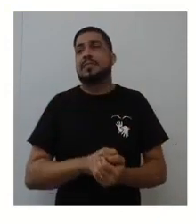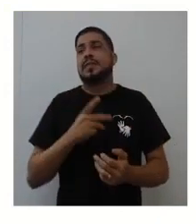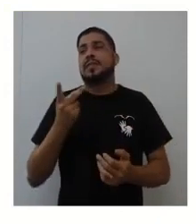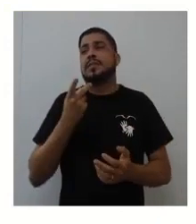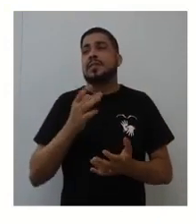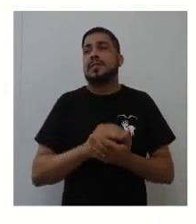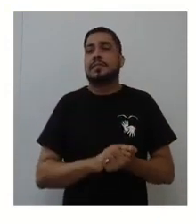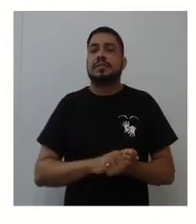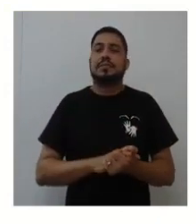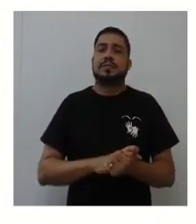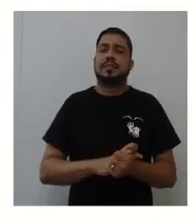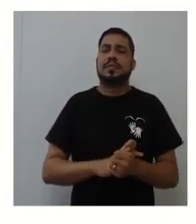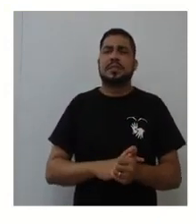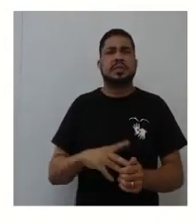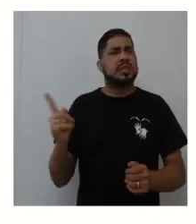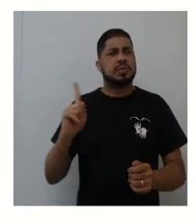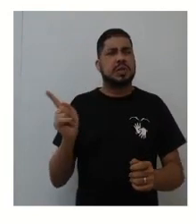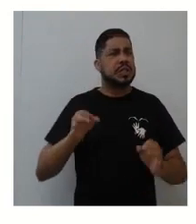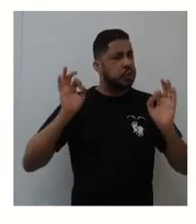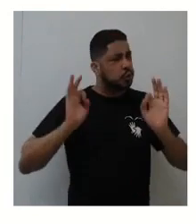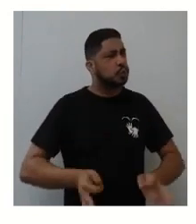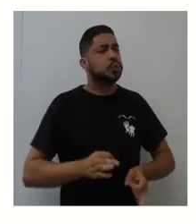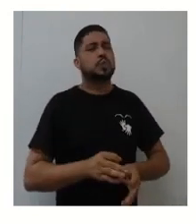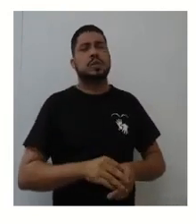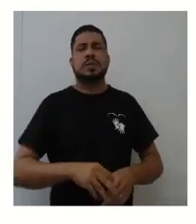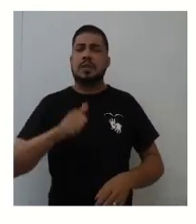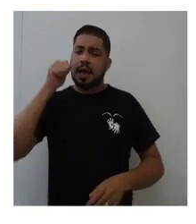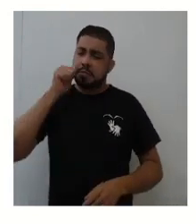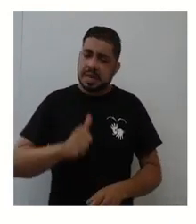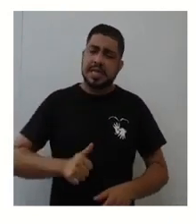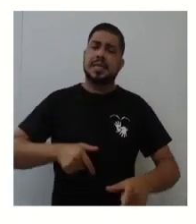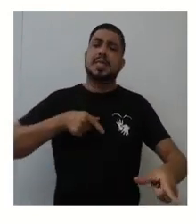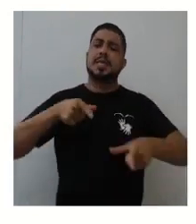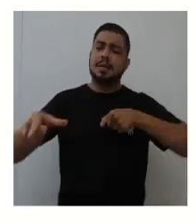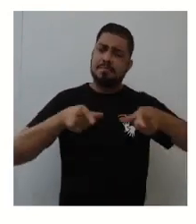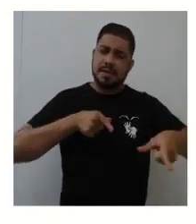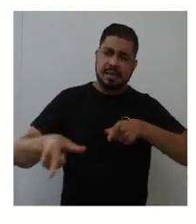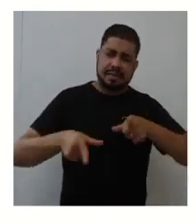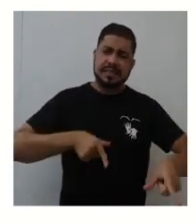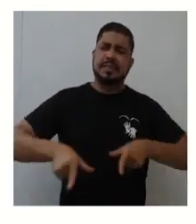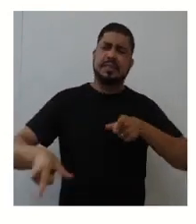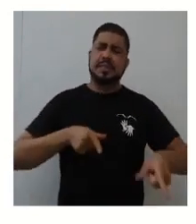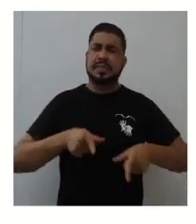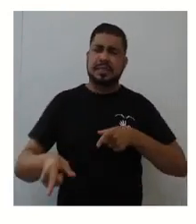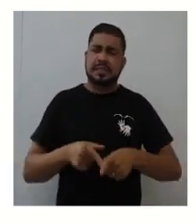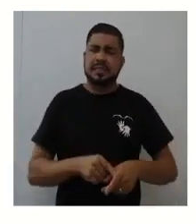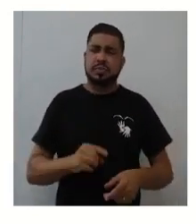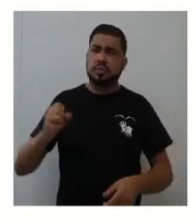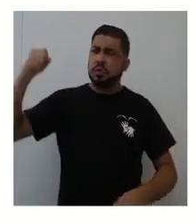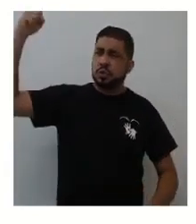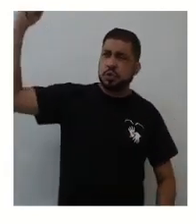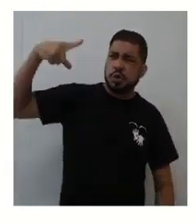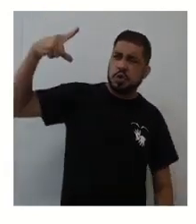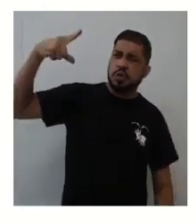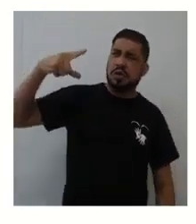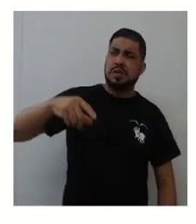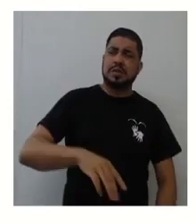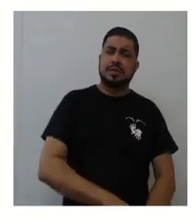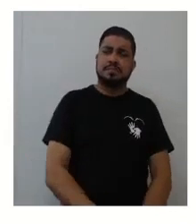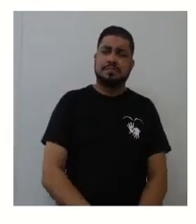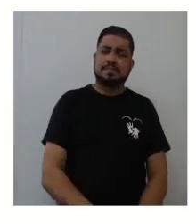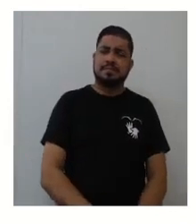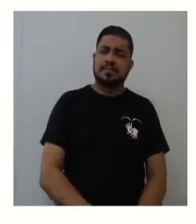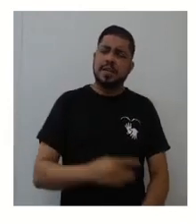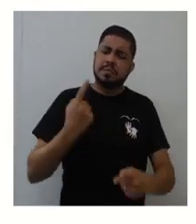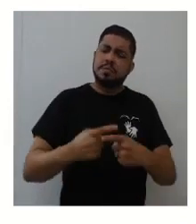assim: não é justo que uma mulher trabalhe tanto com um sol desses. Por